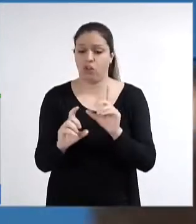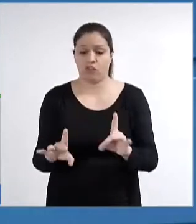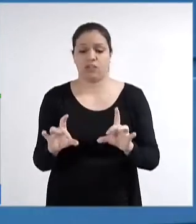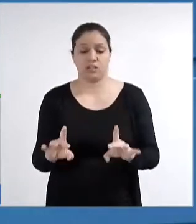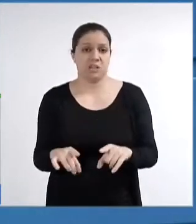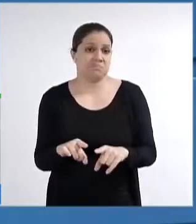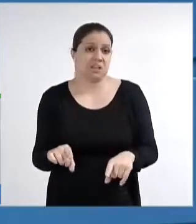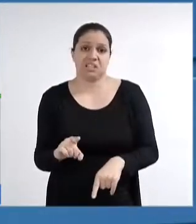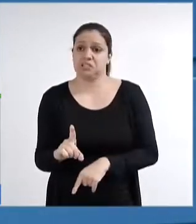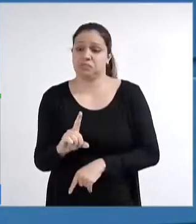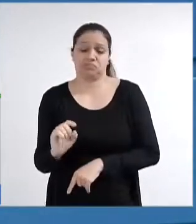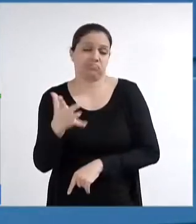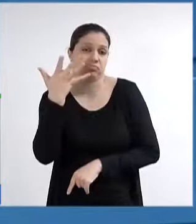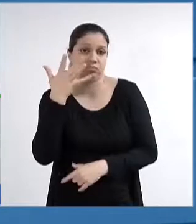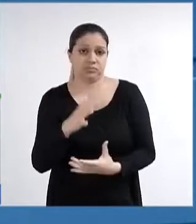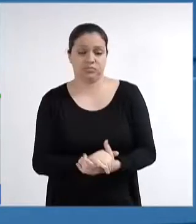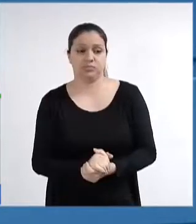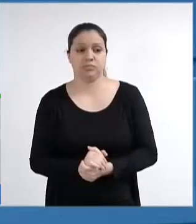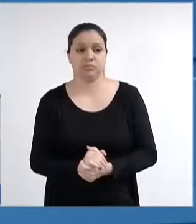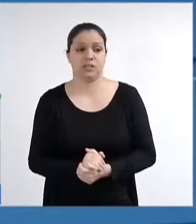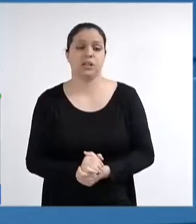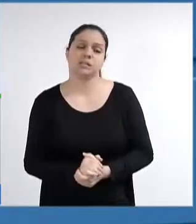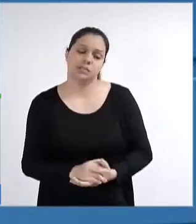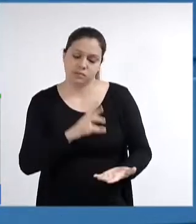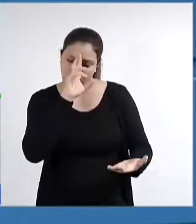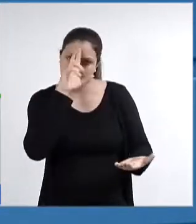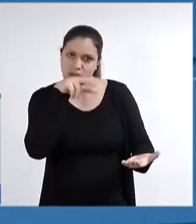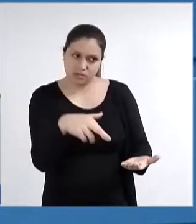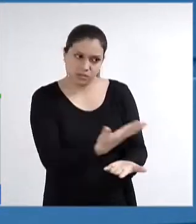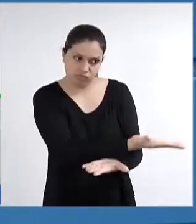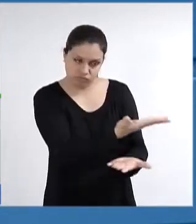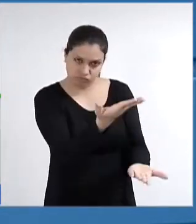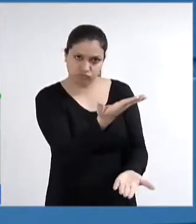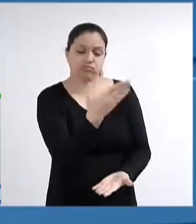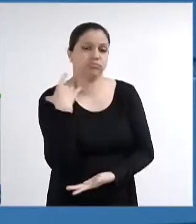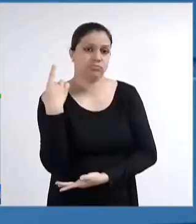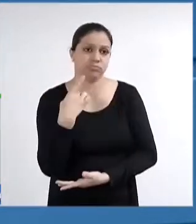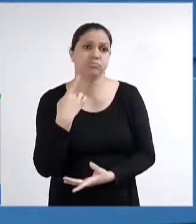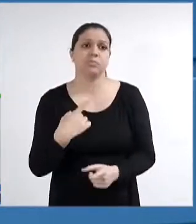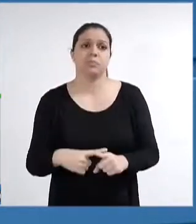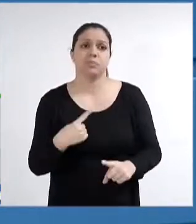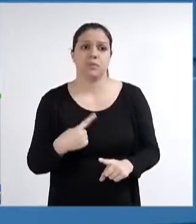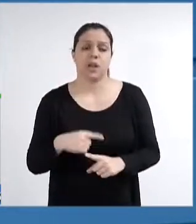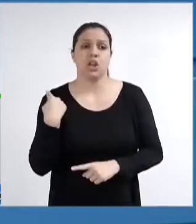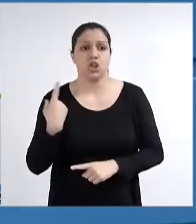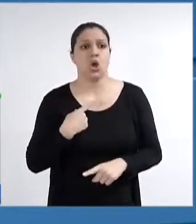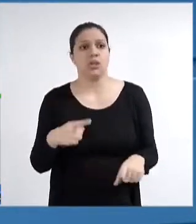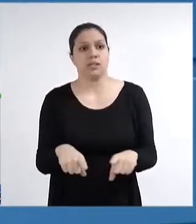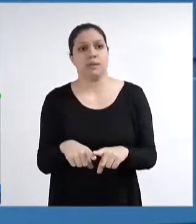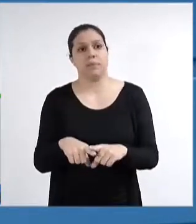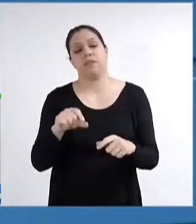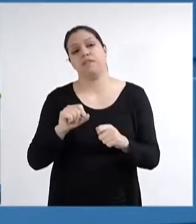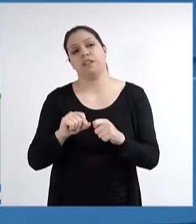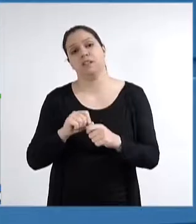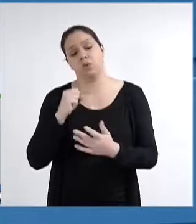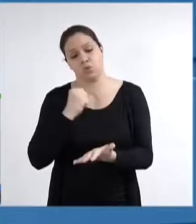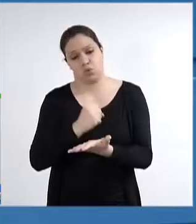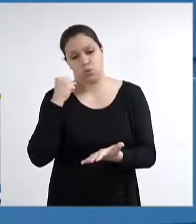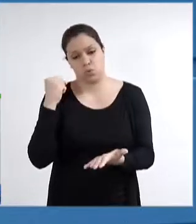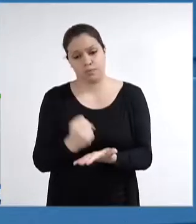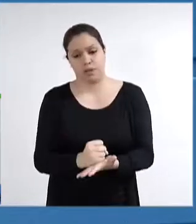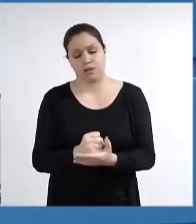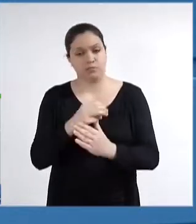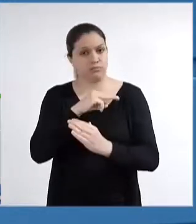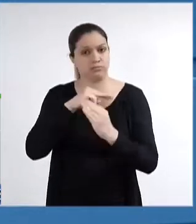vem ocorrendo. Então, dou razão a Vossa Excelência, tanto que faremos também um documento ao